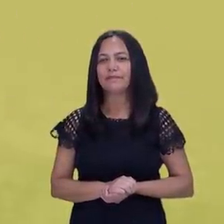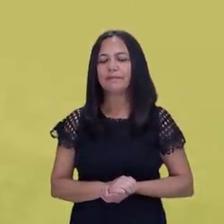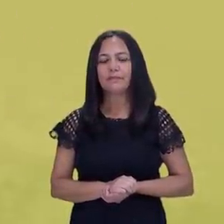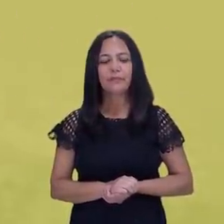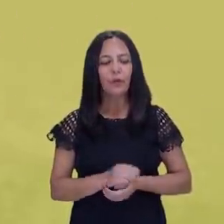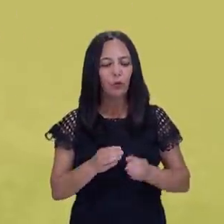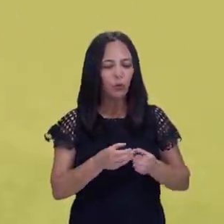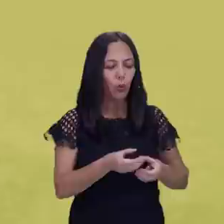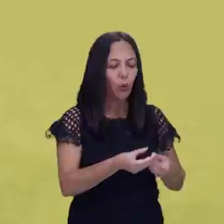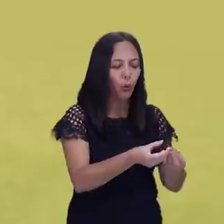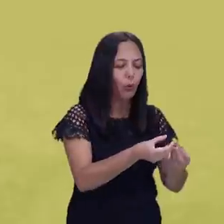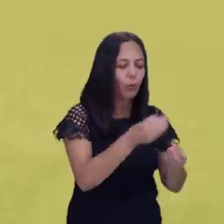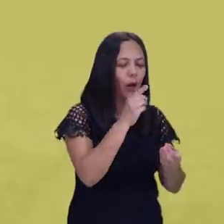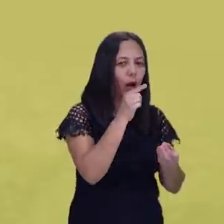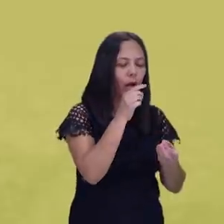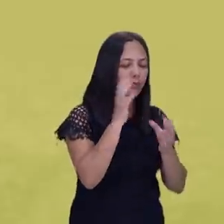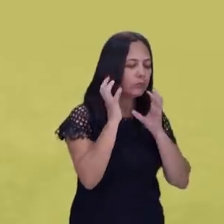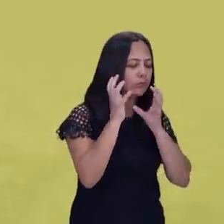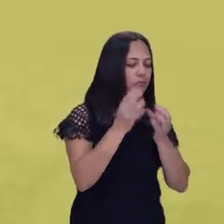Toma um pouquinho.